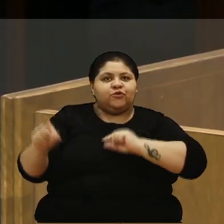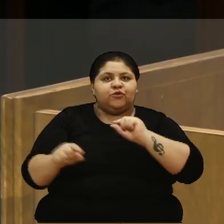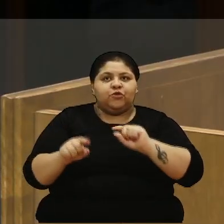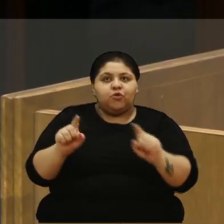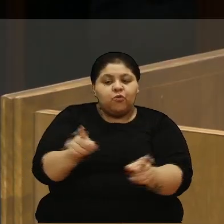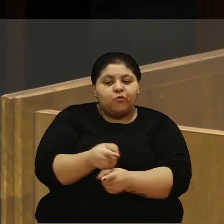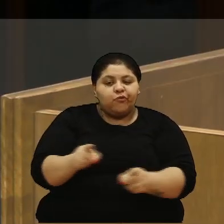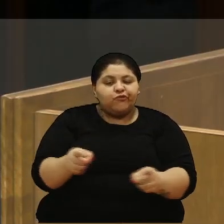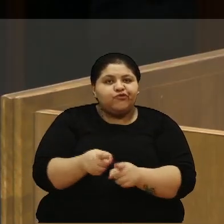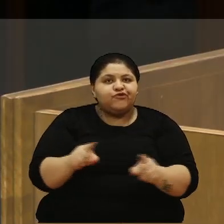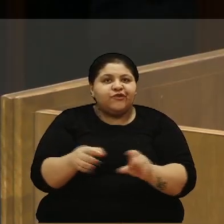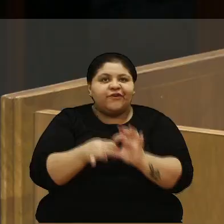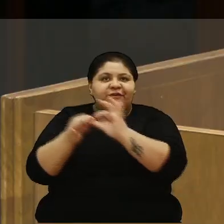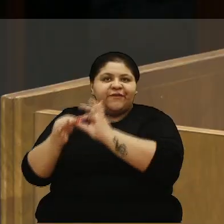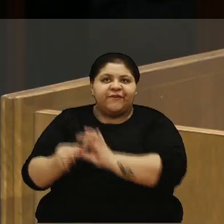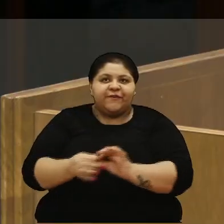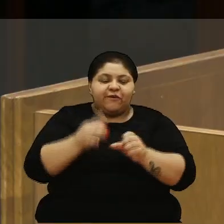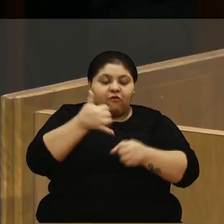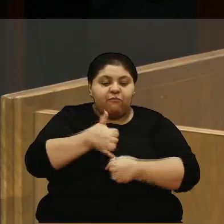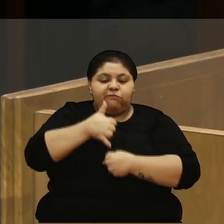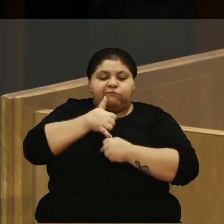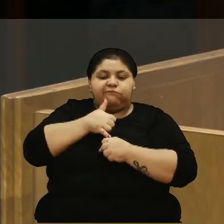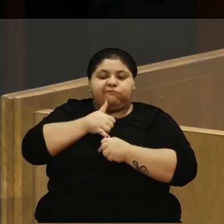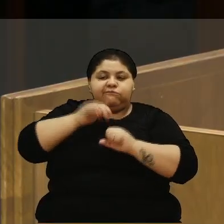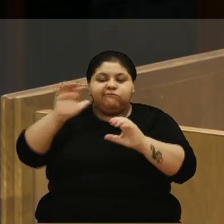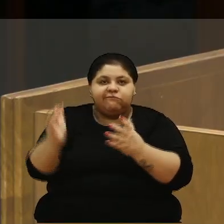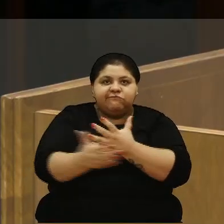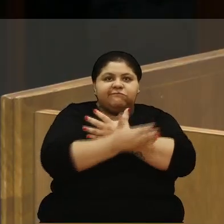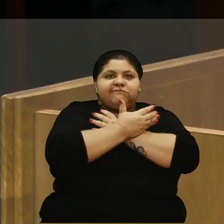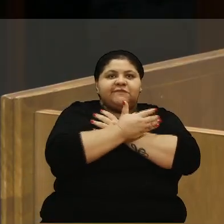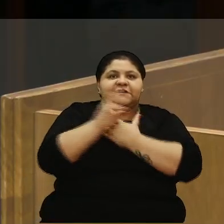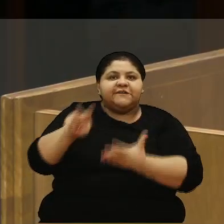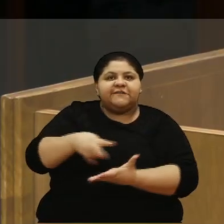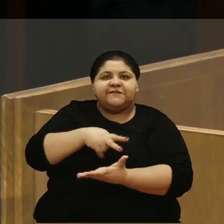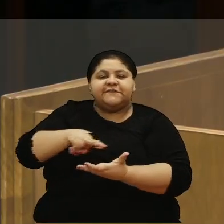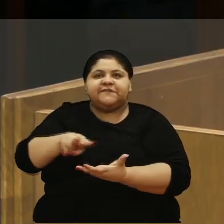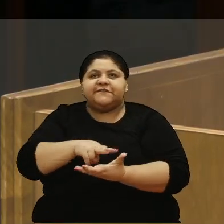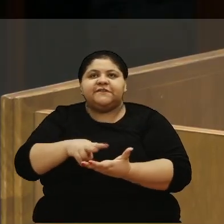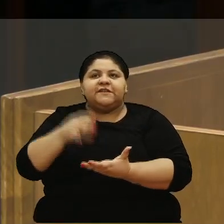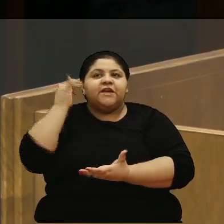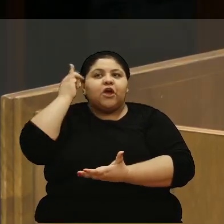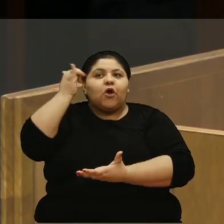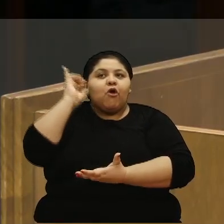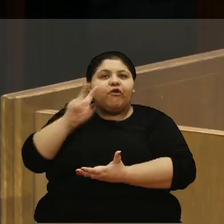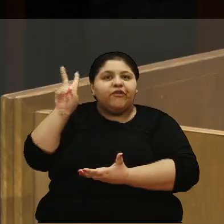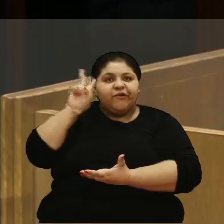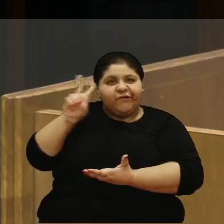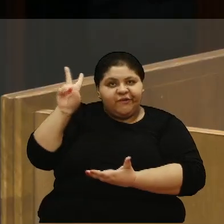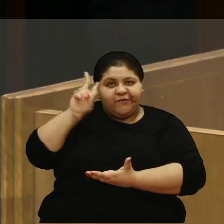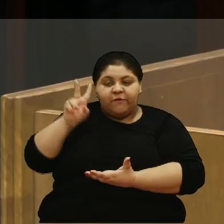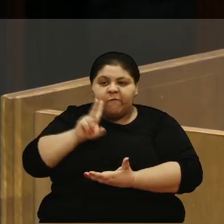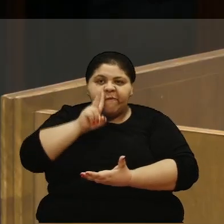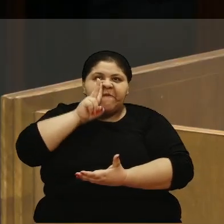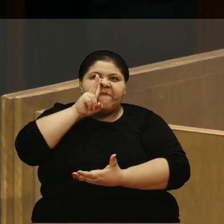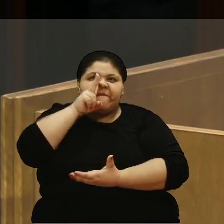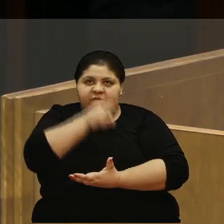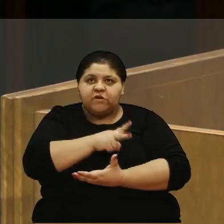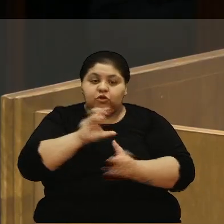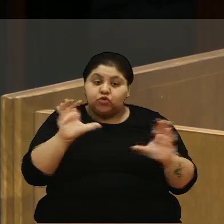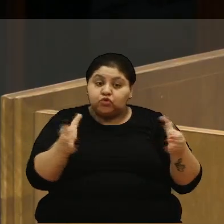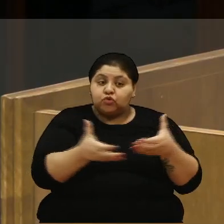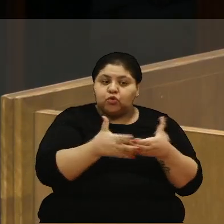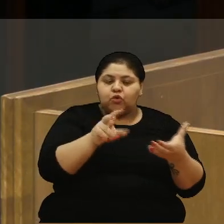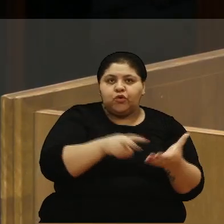churrasco que nos une, o chimarrão que nos acolhe e as danças que narram a nossa história. A força das nossas